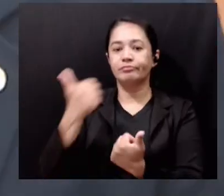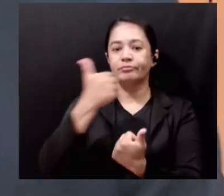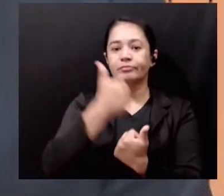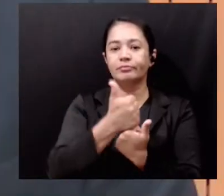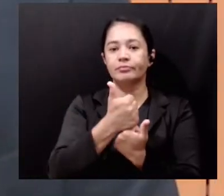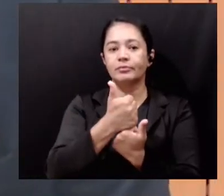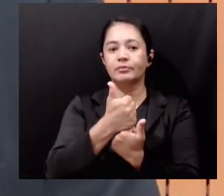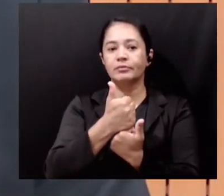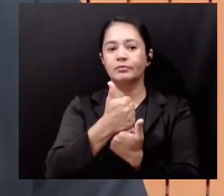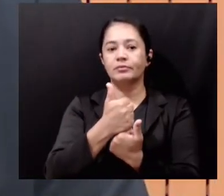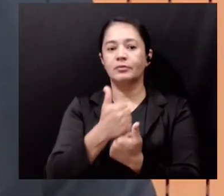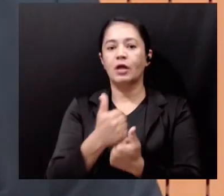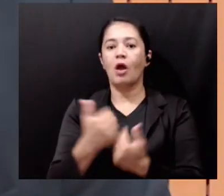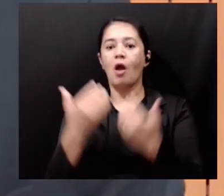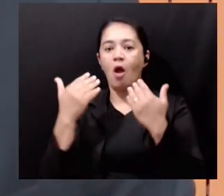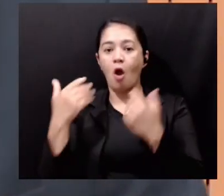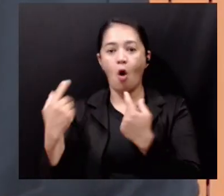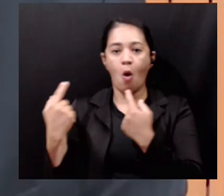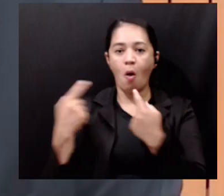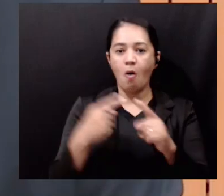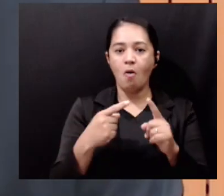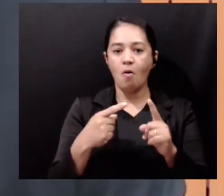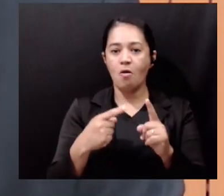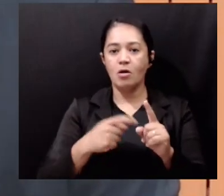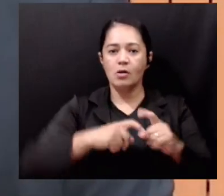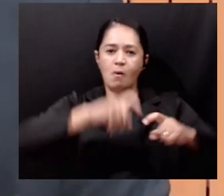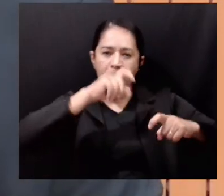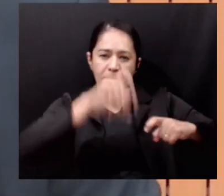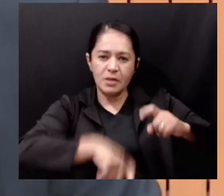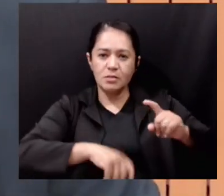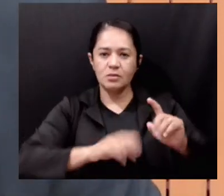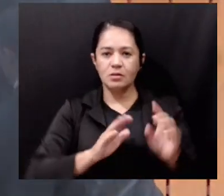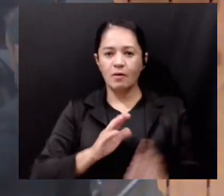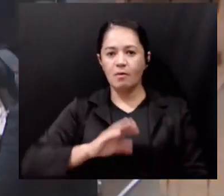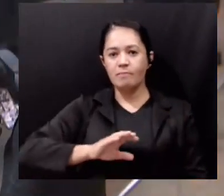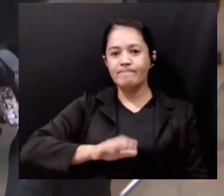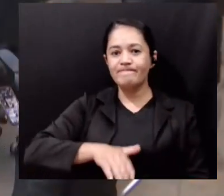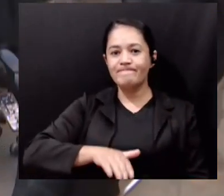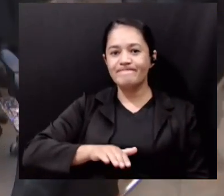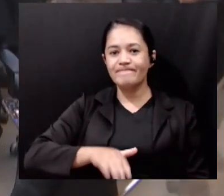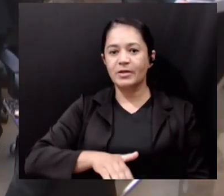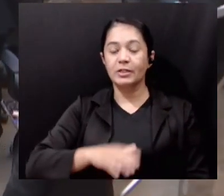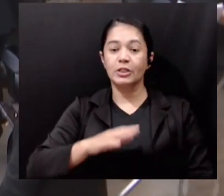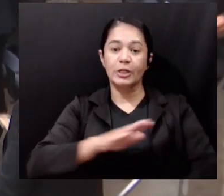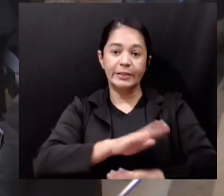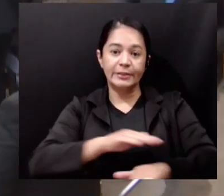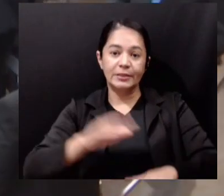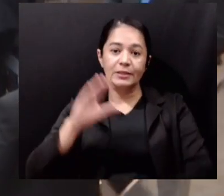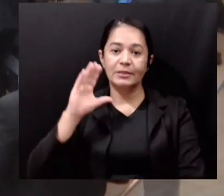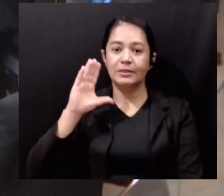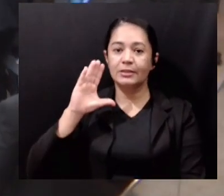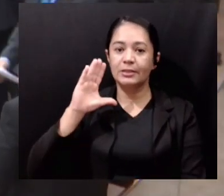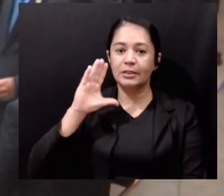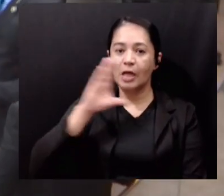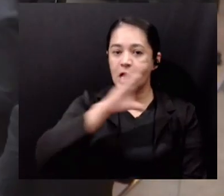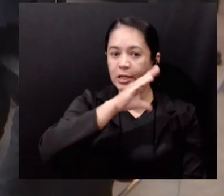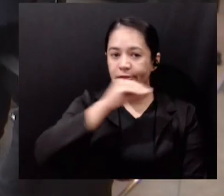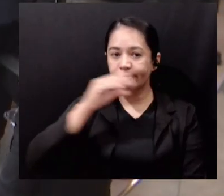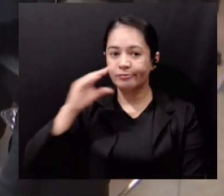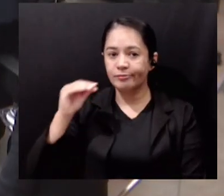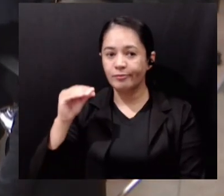Parlamentar contra o abuso e exploração sexual de crianças e adolescentes. A criação da frente, proposta pelo